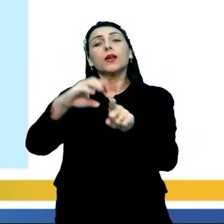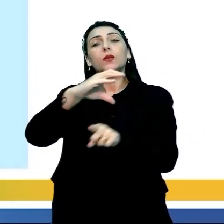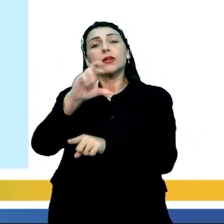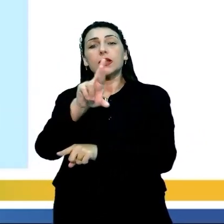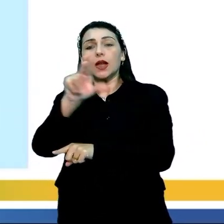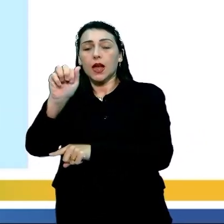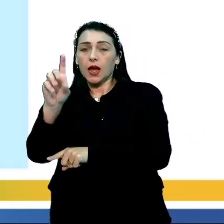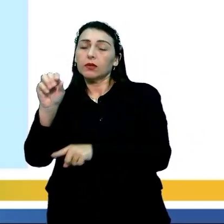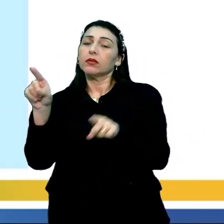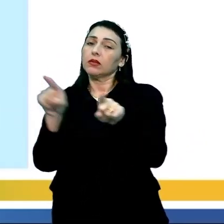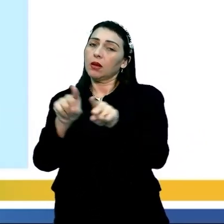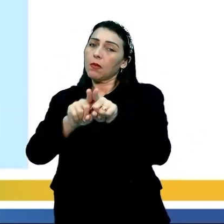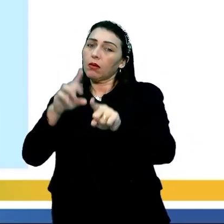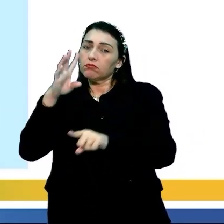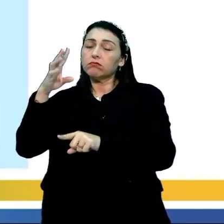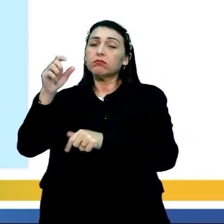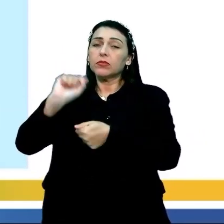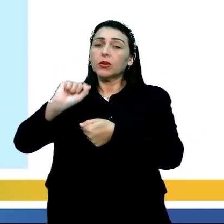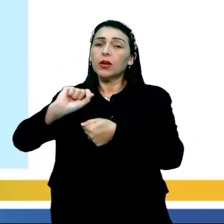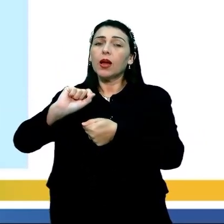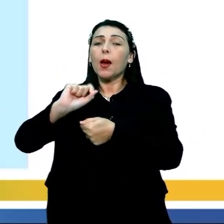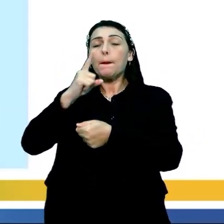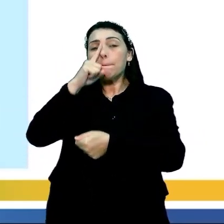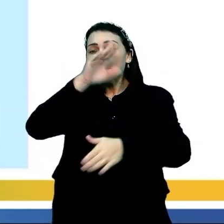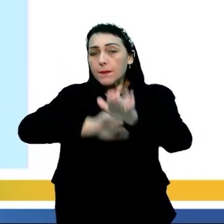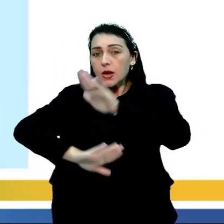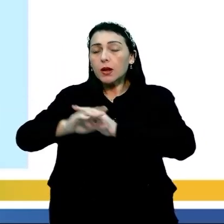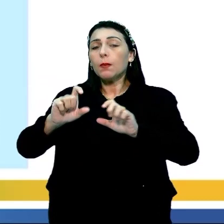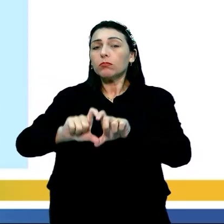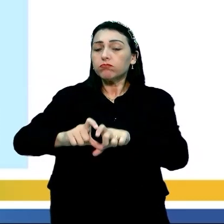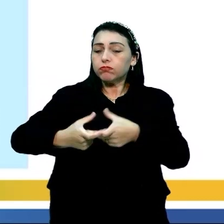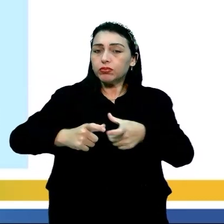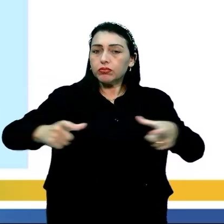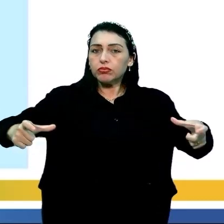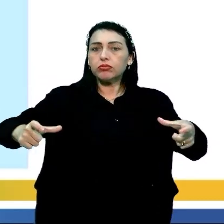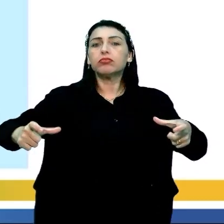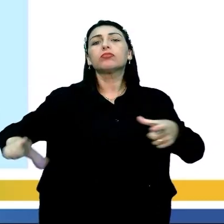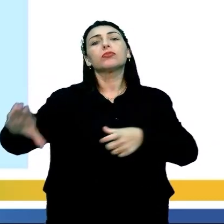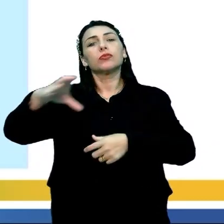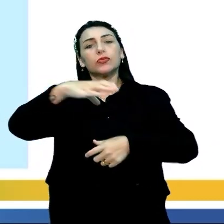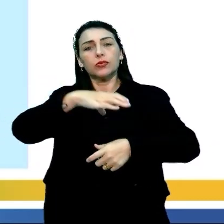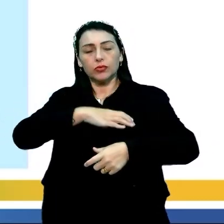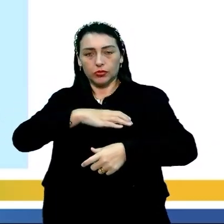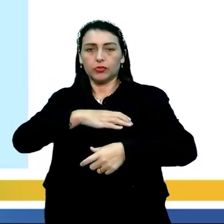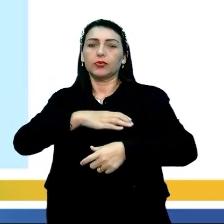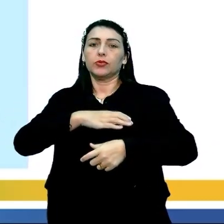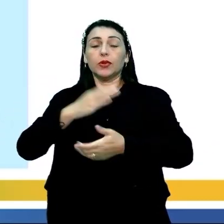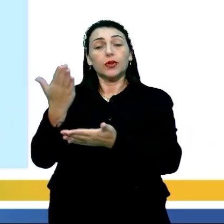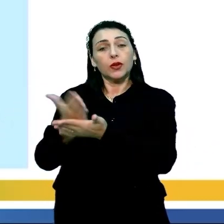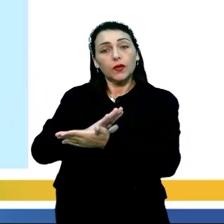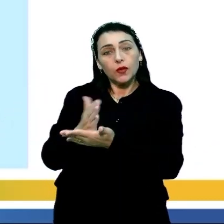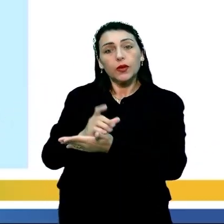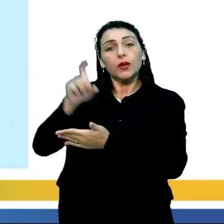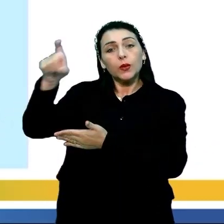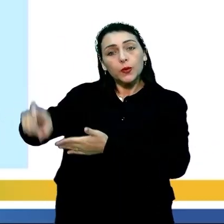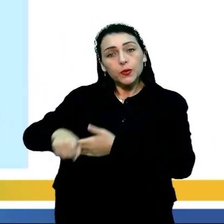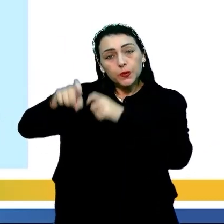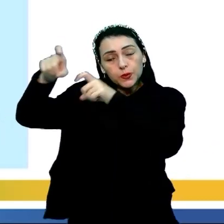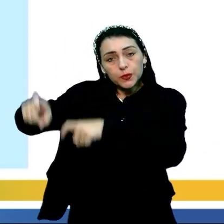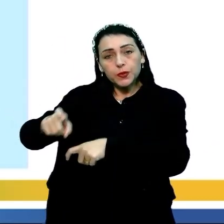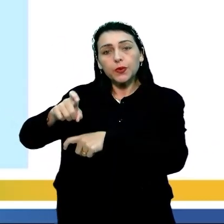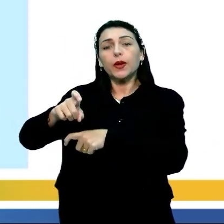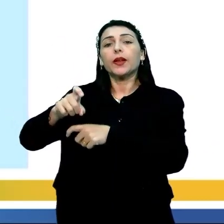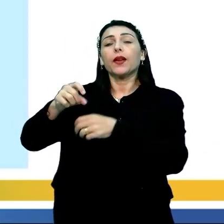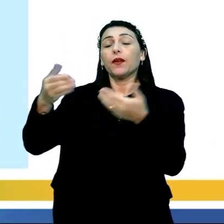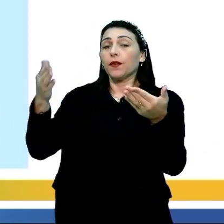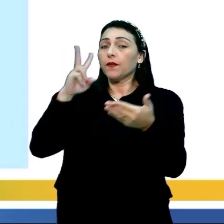é bastante ameaçado devido a esse avanço da atividade e da fronteira agropecuária que a gente tem visto nos